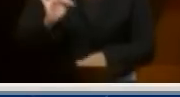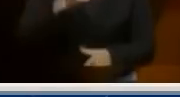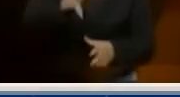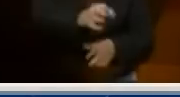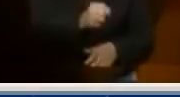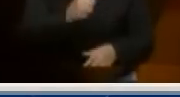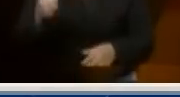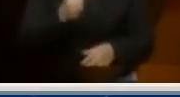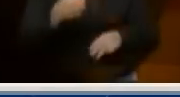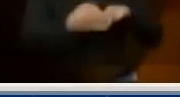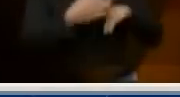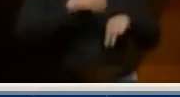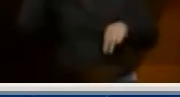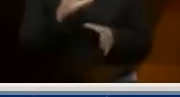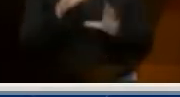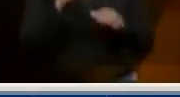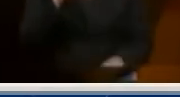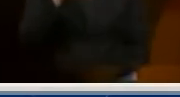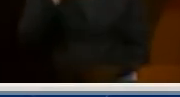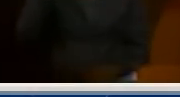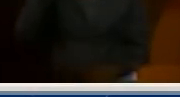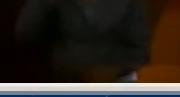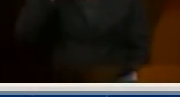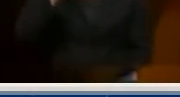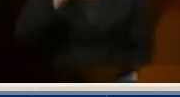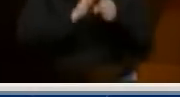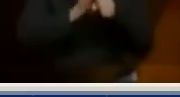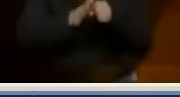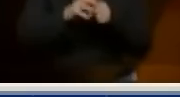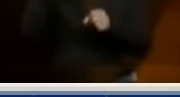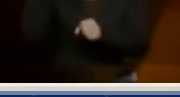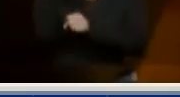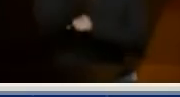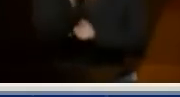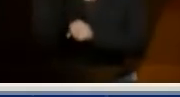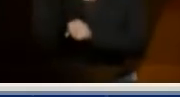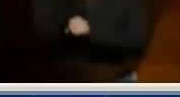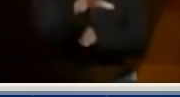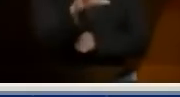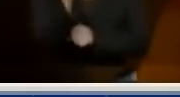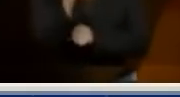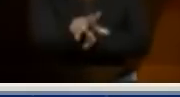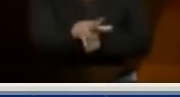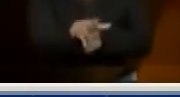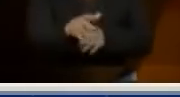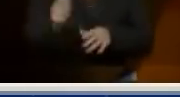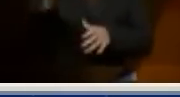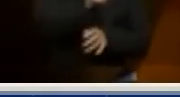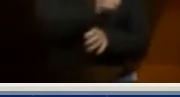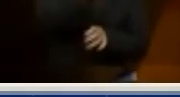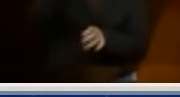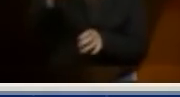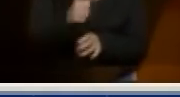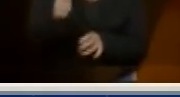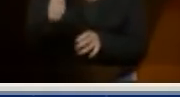já suprimiu páginas por nada por nada é aquele feriu as diretrizes da comunidade não